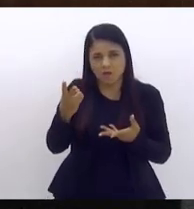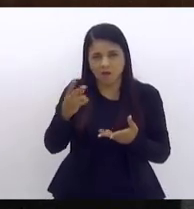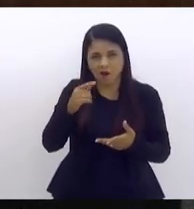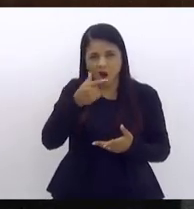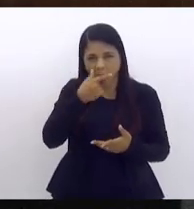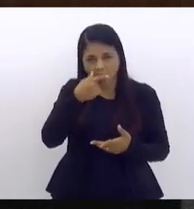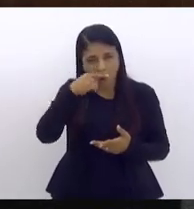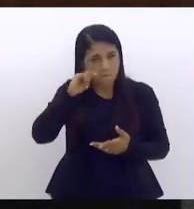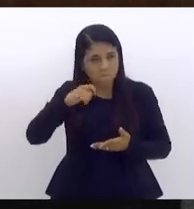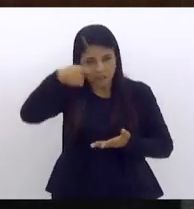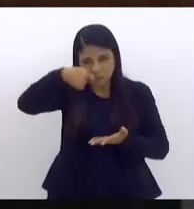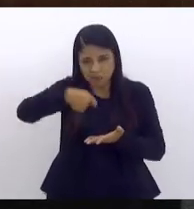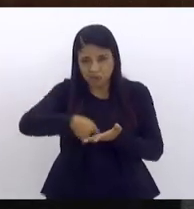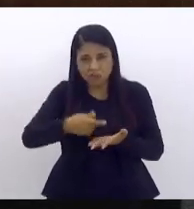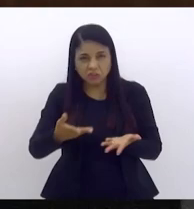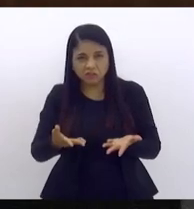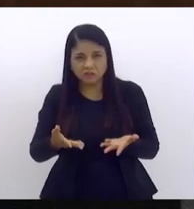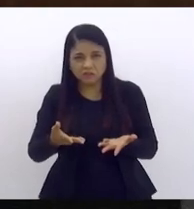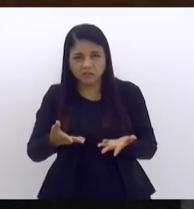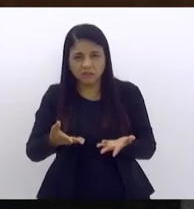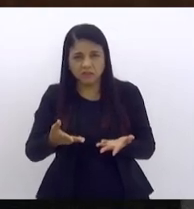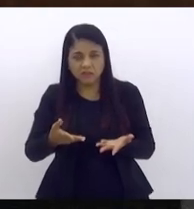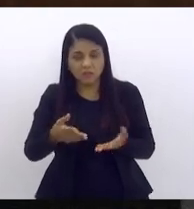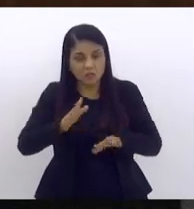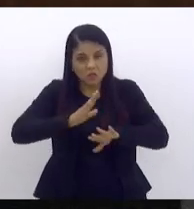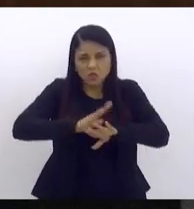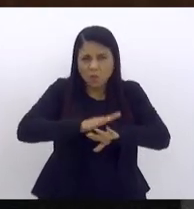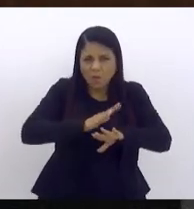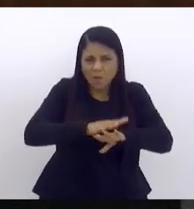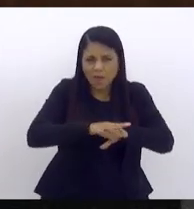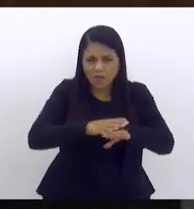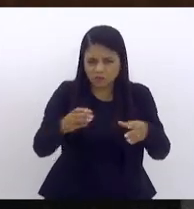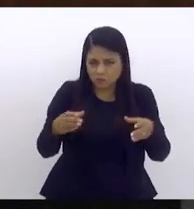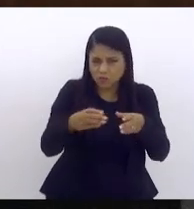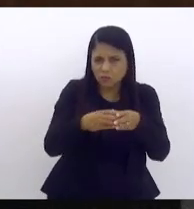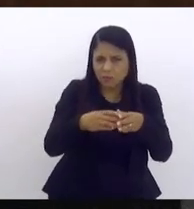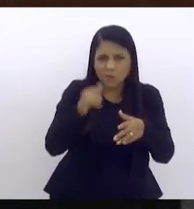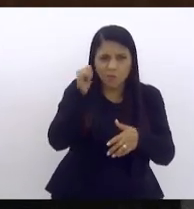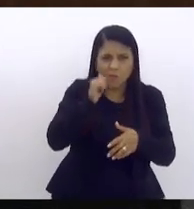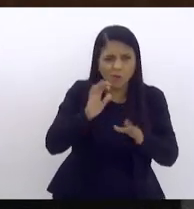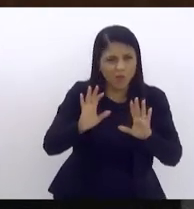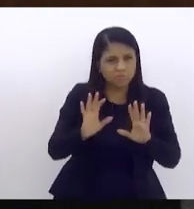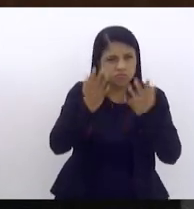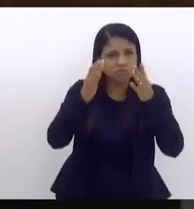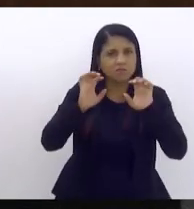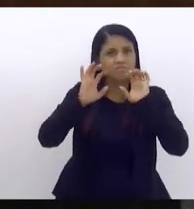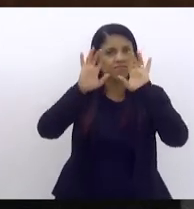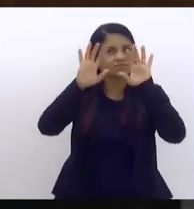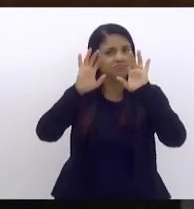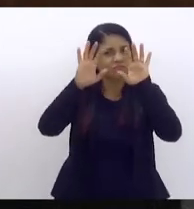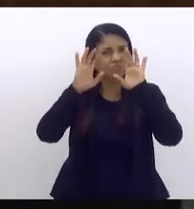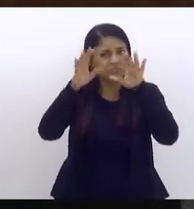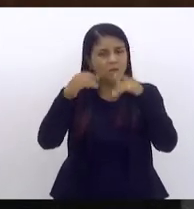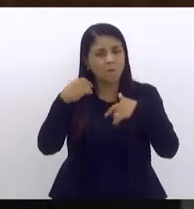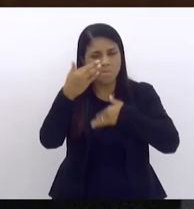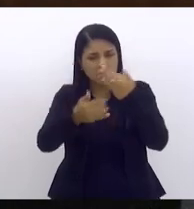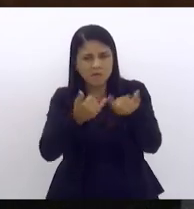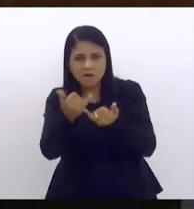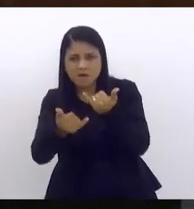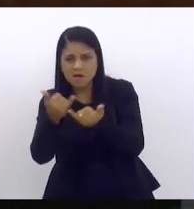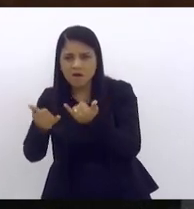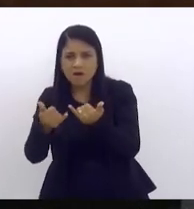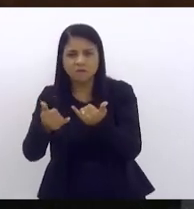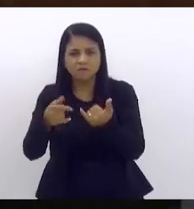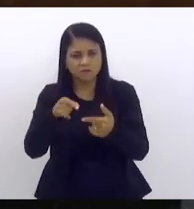momento de congratulação e celebração e integração da formação dos futuros médicos, daqueles que